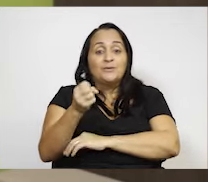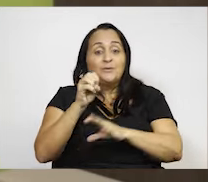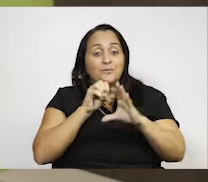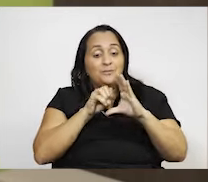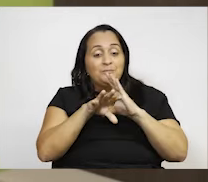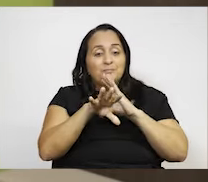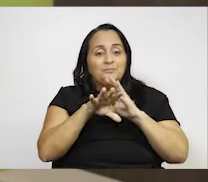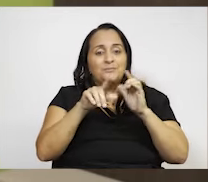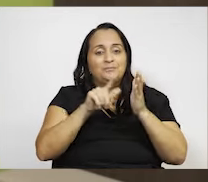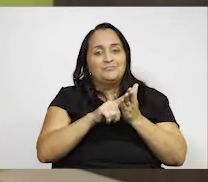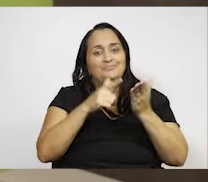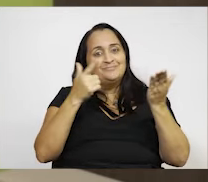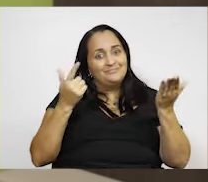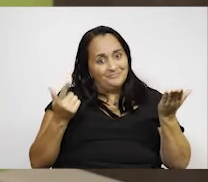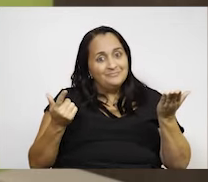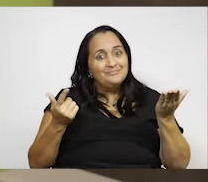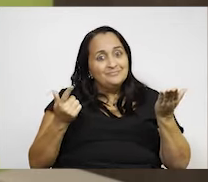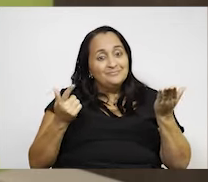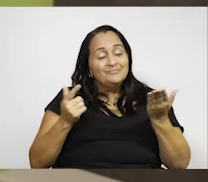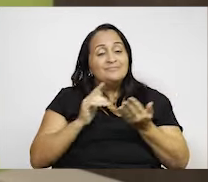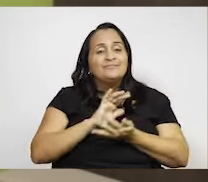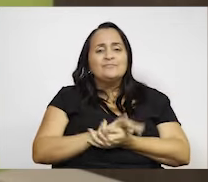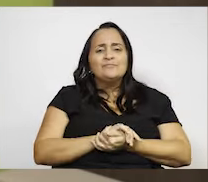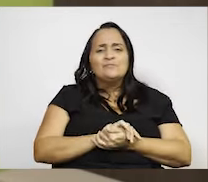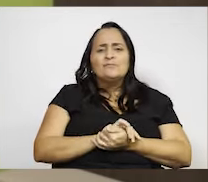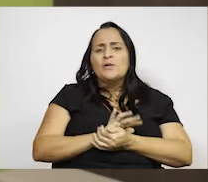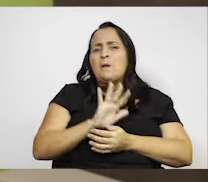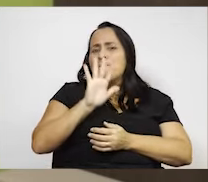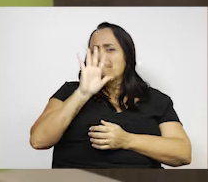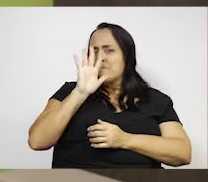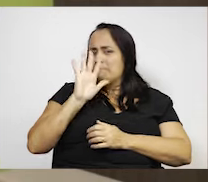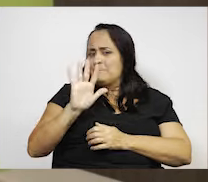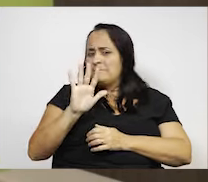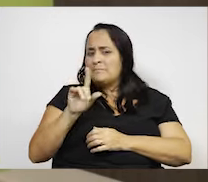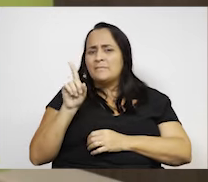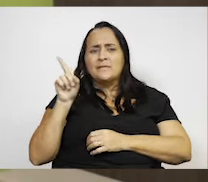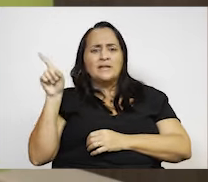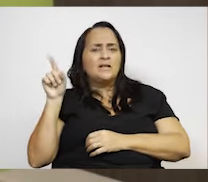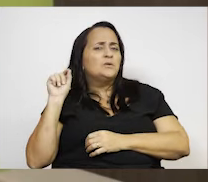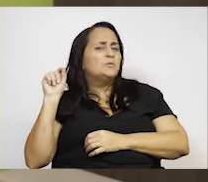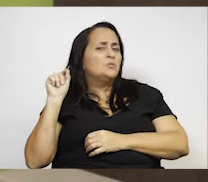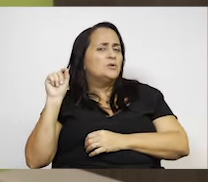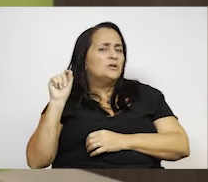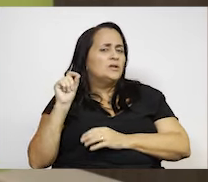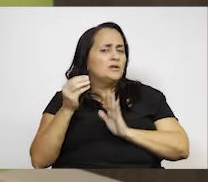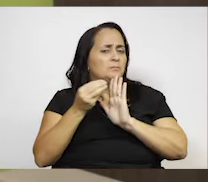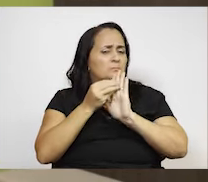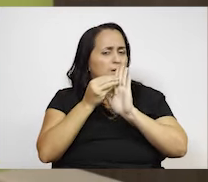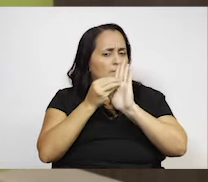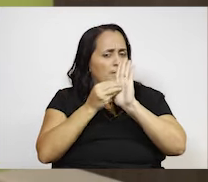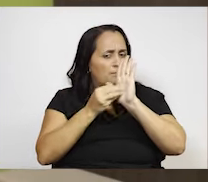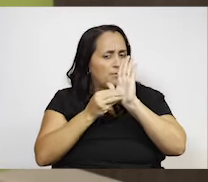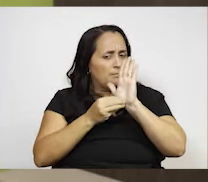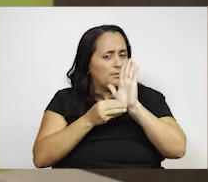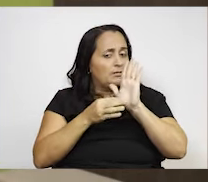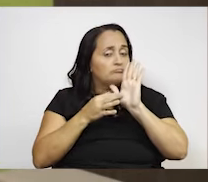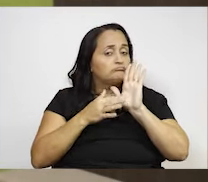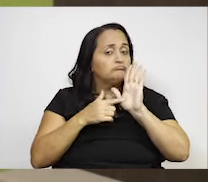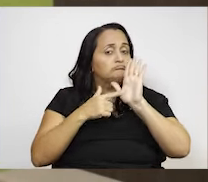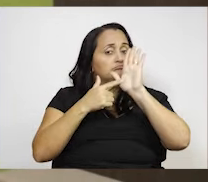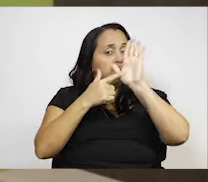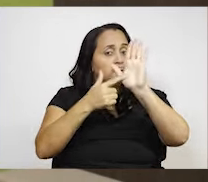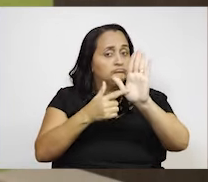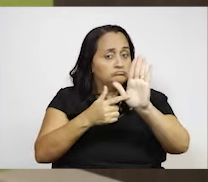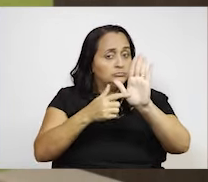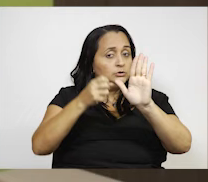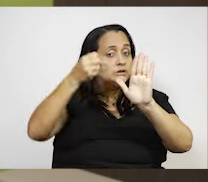Agora, observe que ele argumentou, ou seja, tudo que ele trouxe com